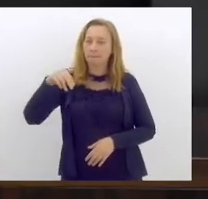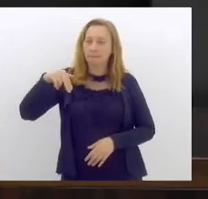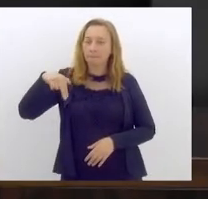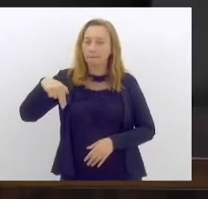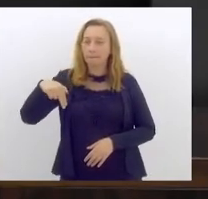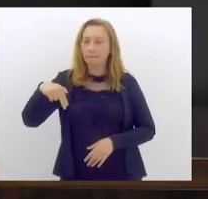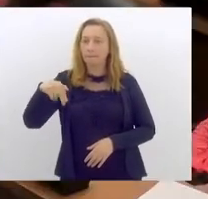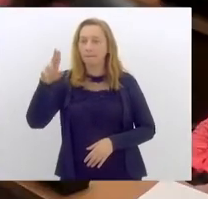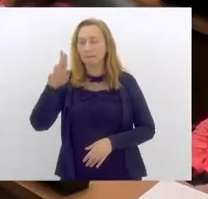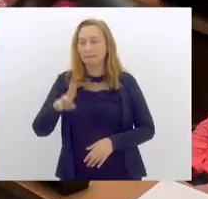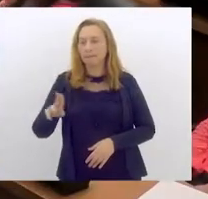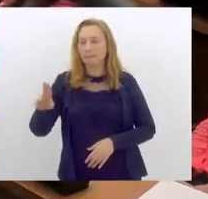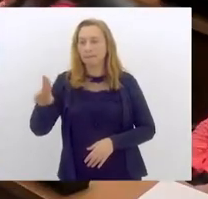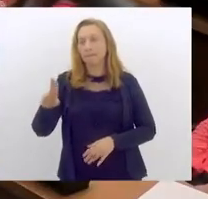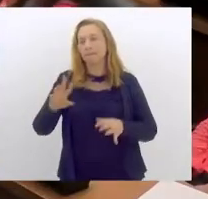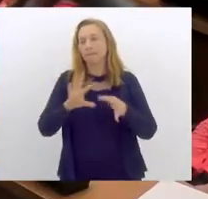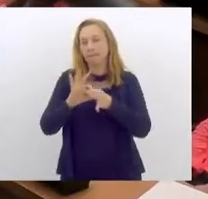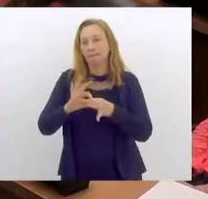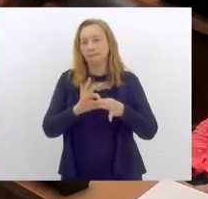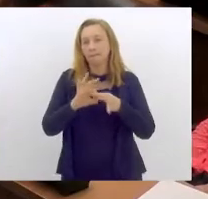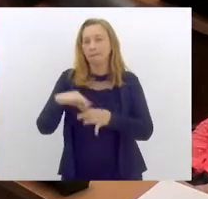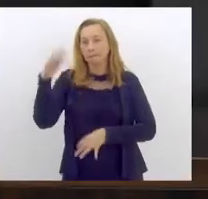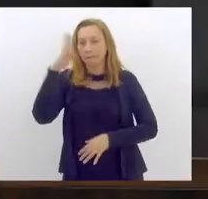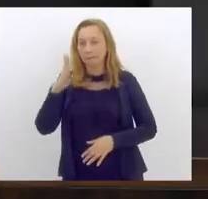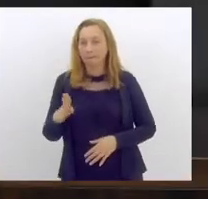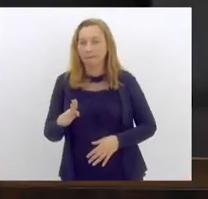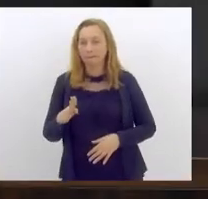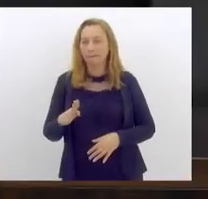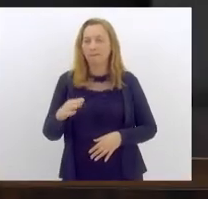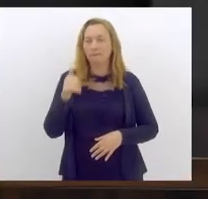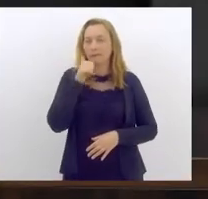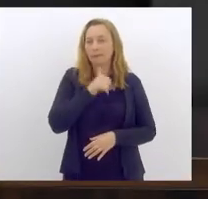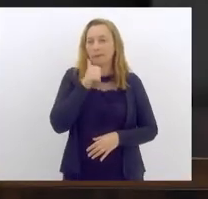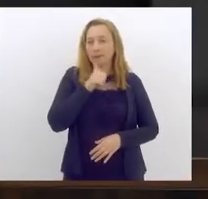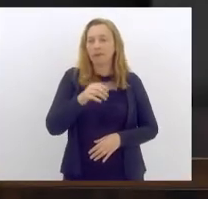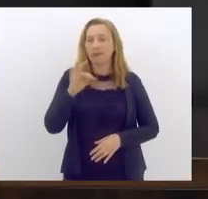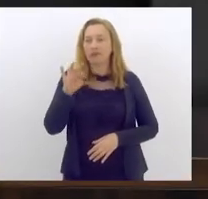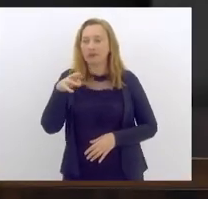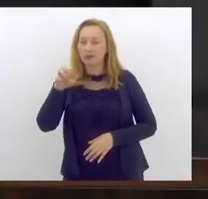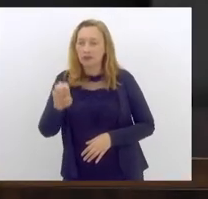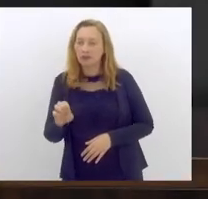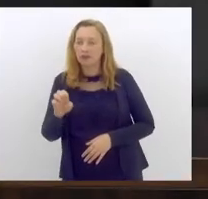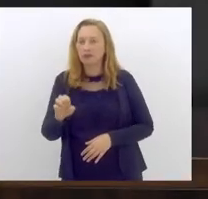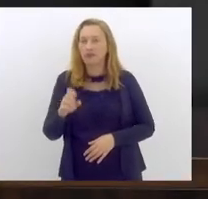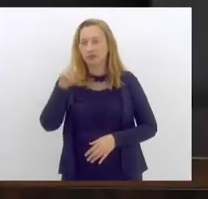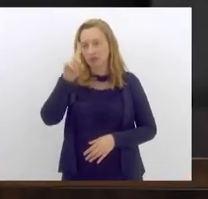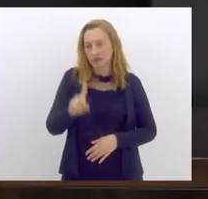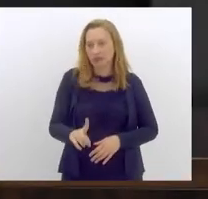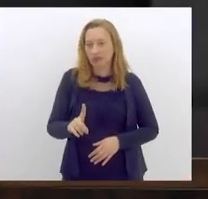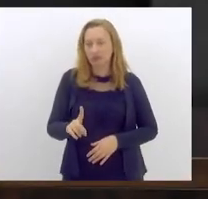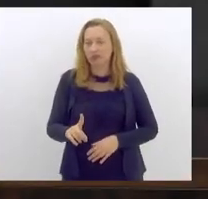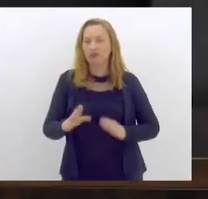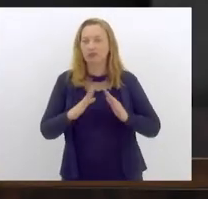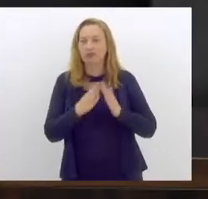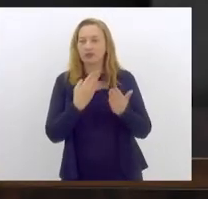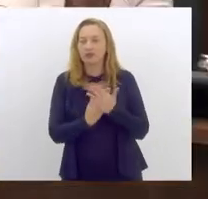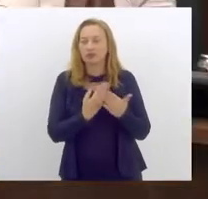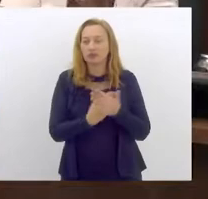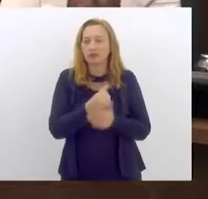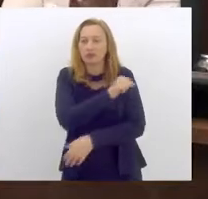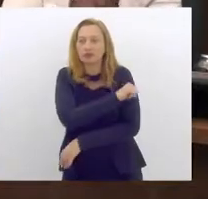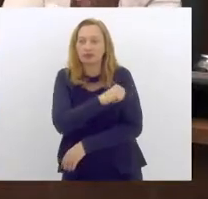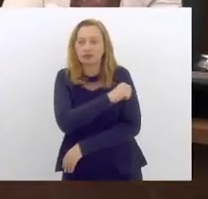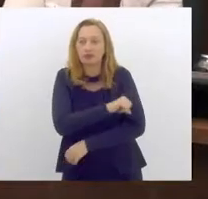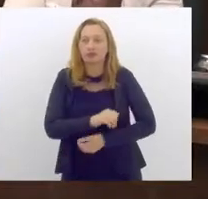mulheres da Cristiane Rocha diretora da escola de enfermagem Alfredo Pinto Unirio